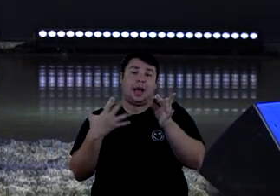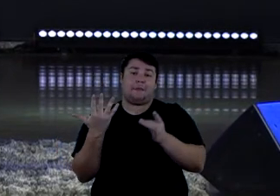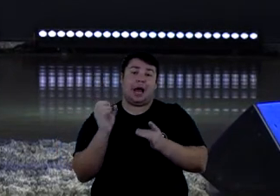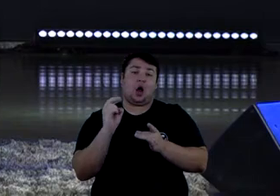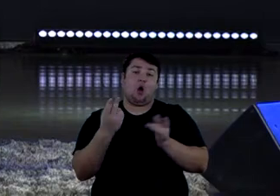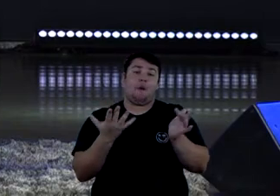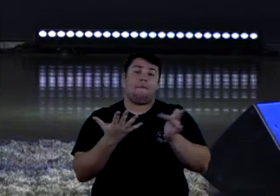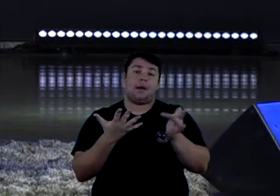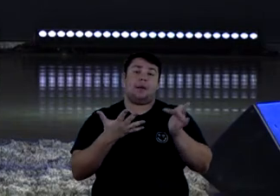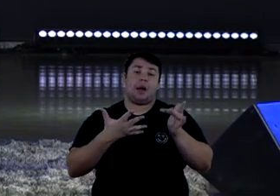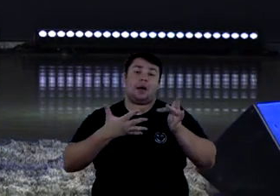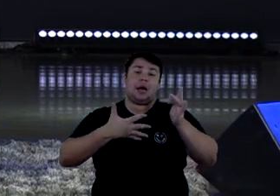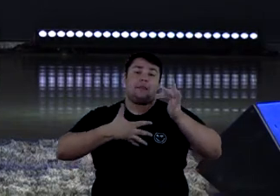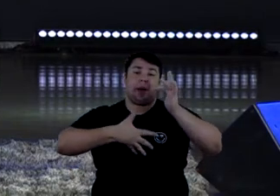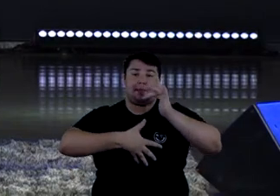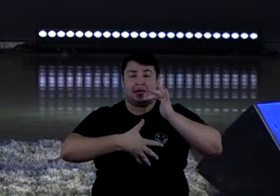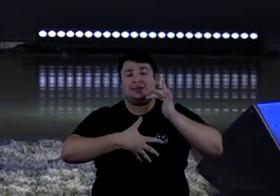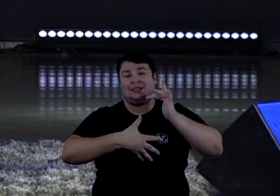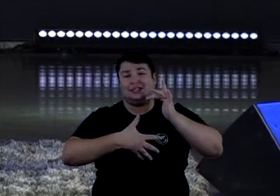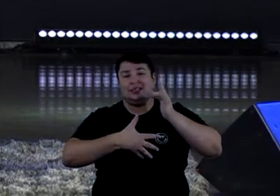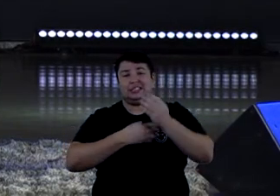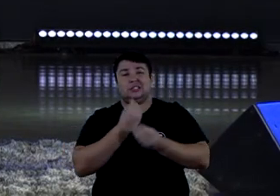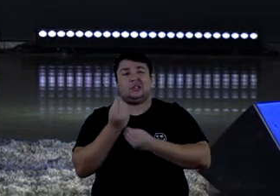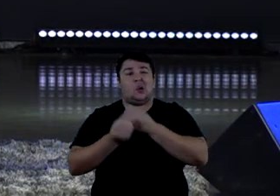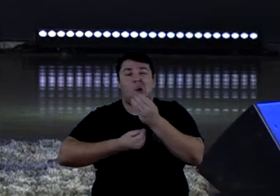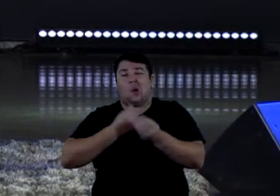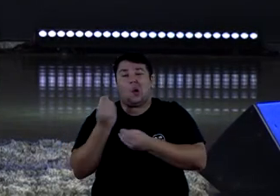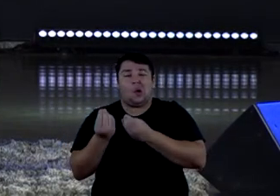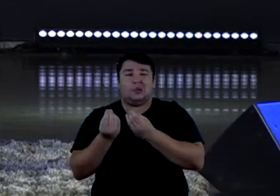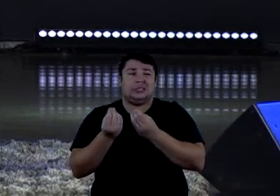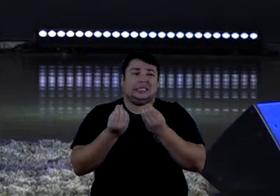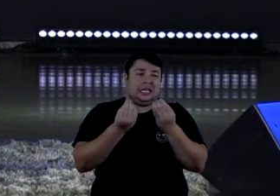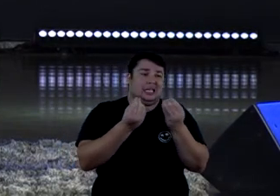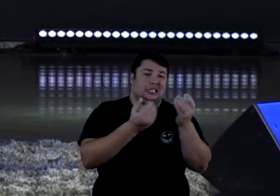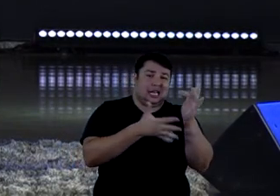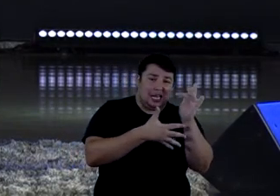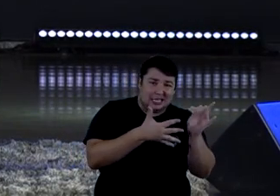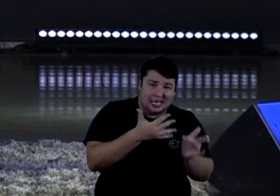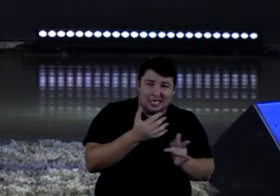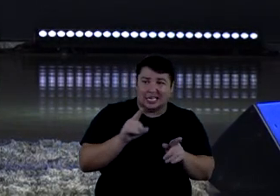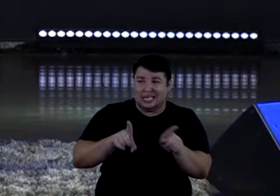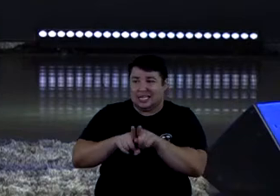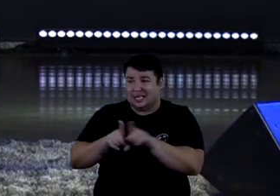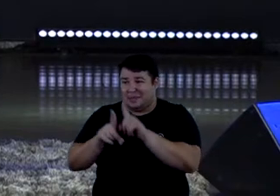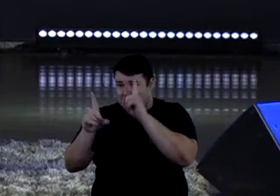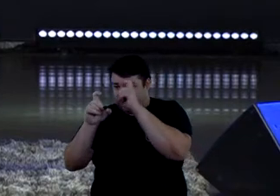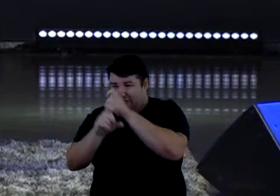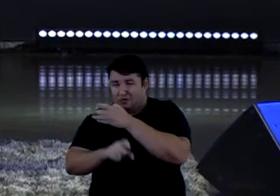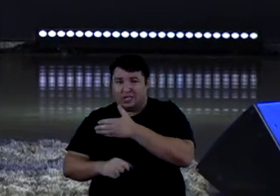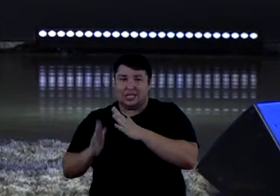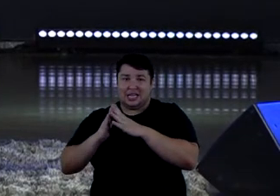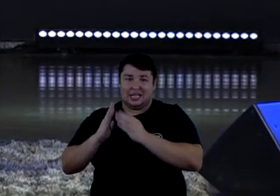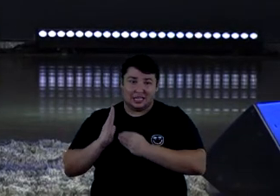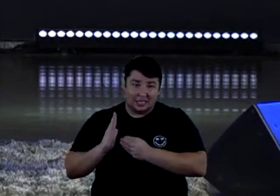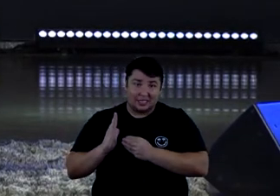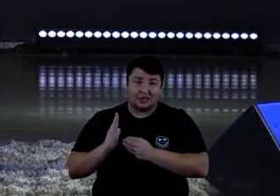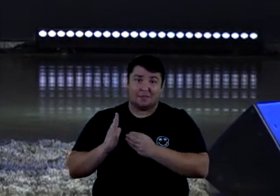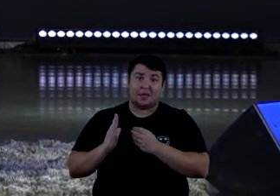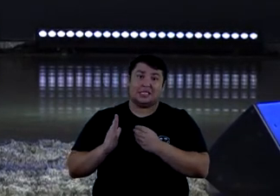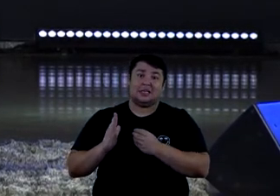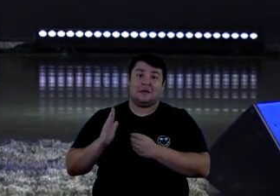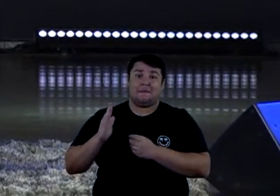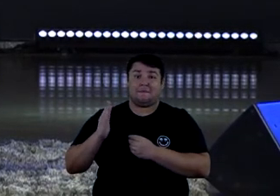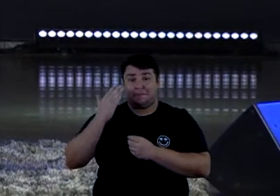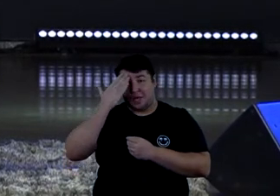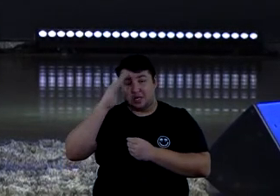características e deficiências da igreja, mas principalmente falando das